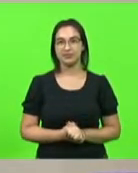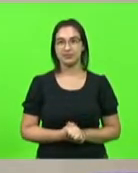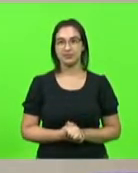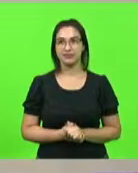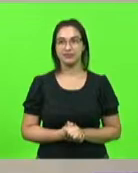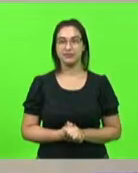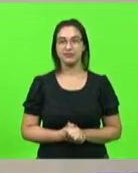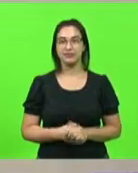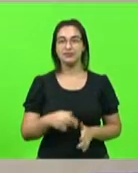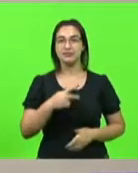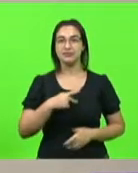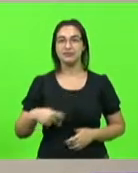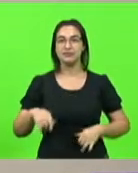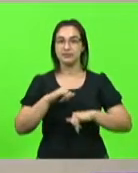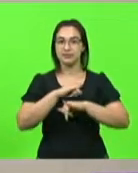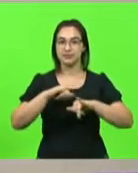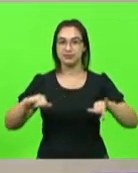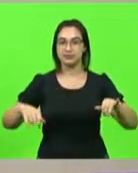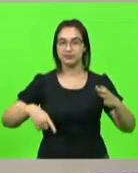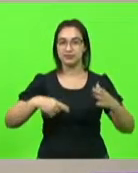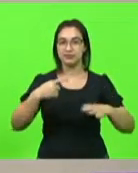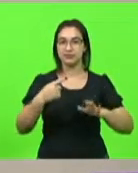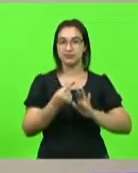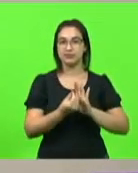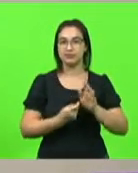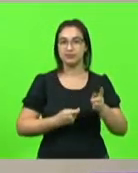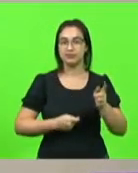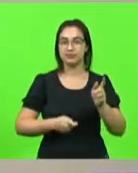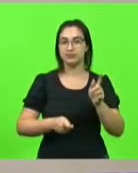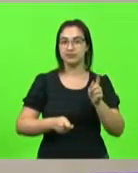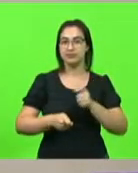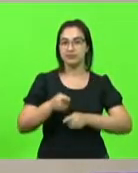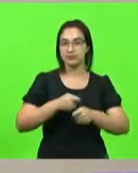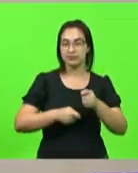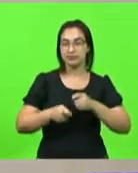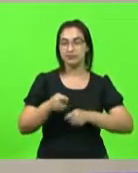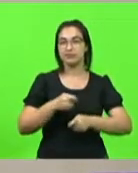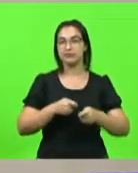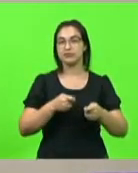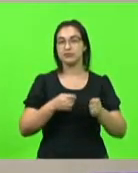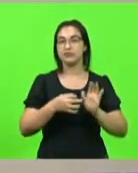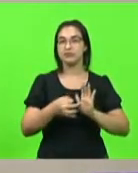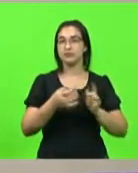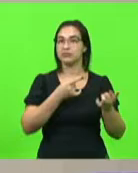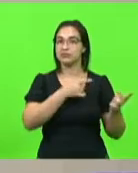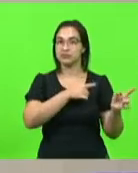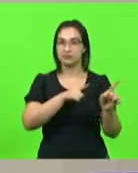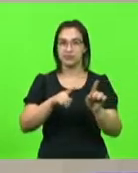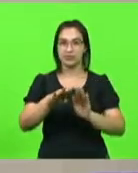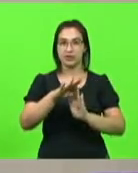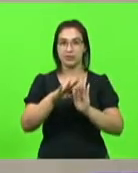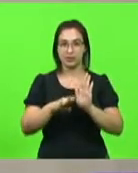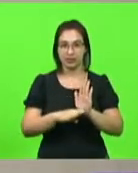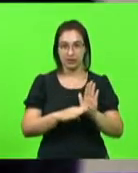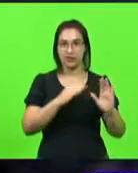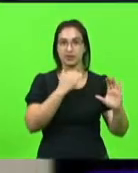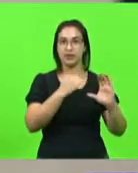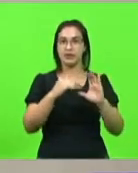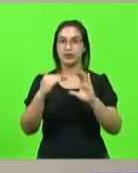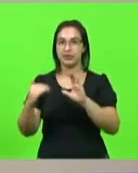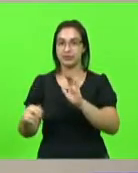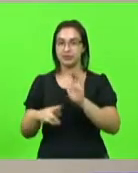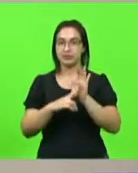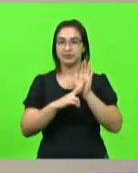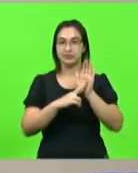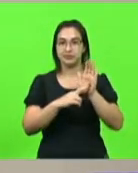A presidência comunica que a Comissão de Finanças e Tributação apresentou parecer contrário à seguinte matéria e que a mesma terá seu encaminhamento conforme o